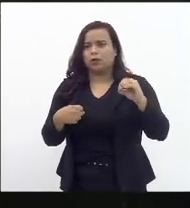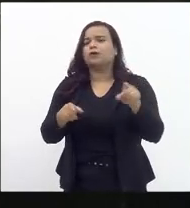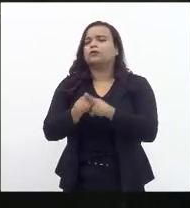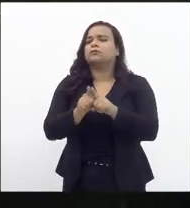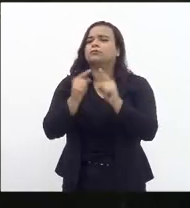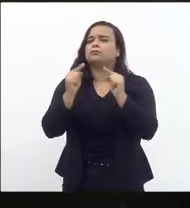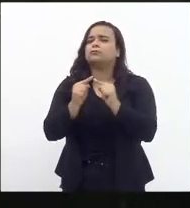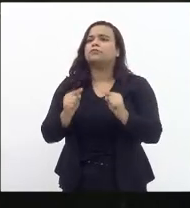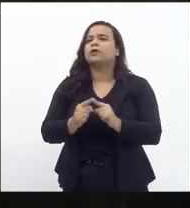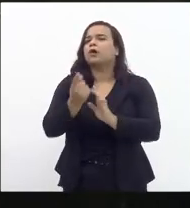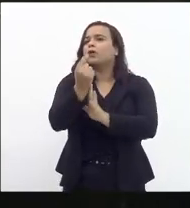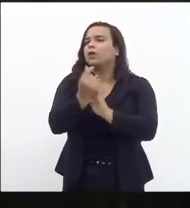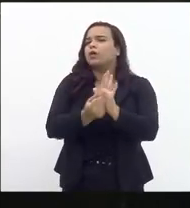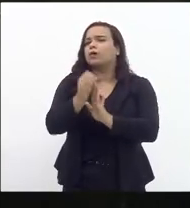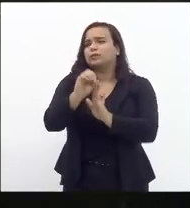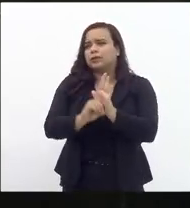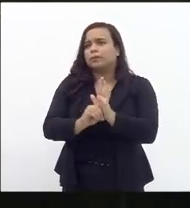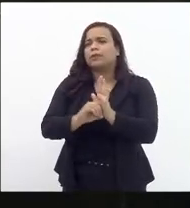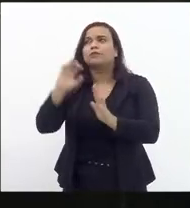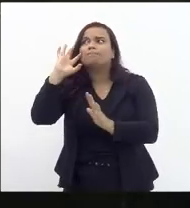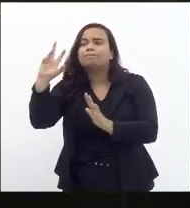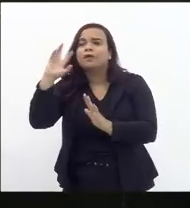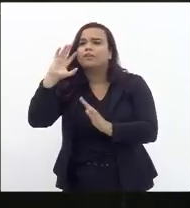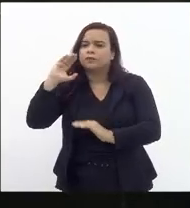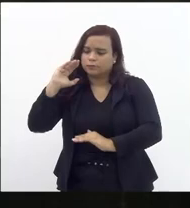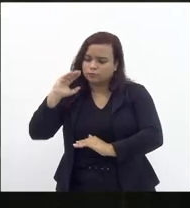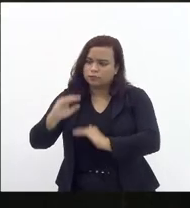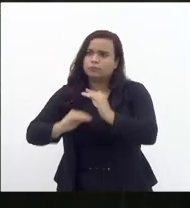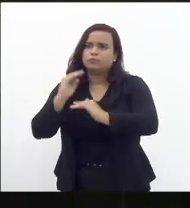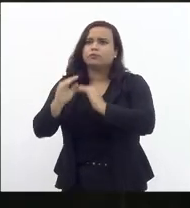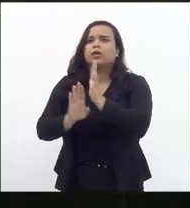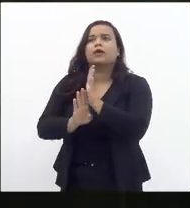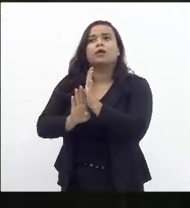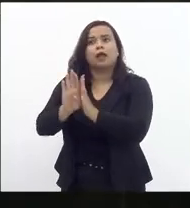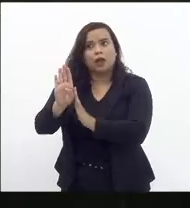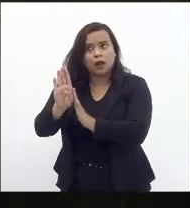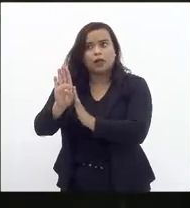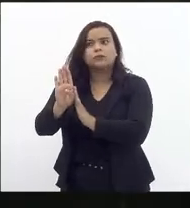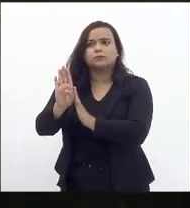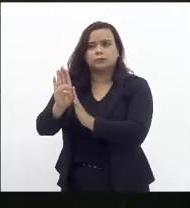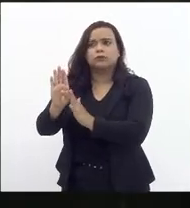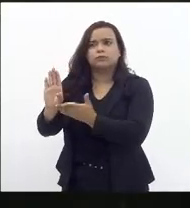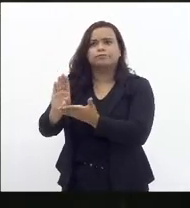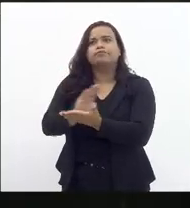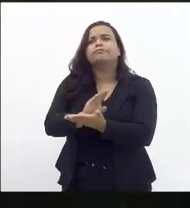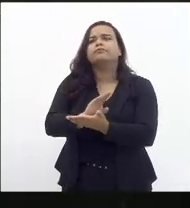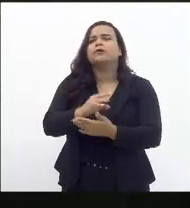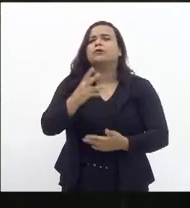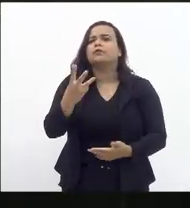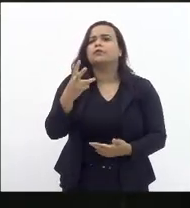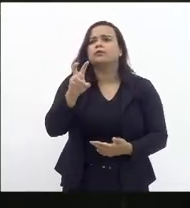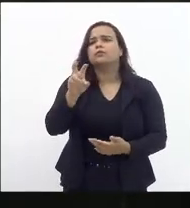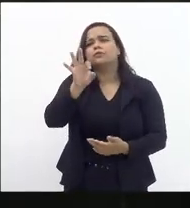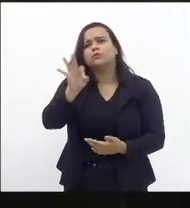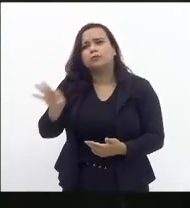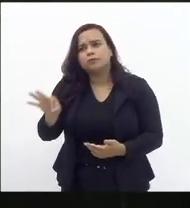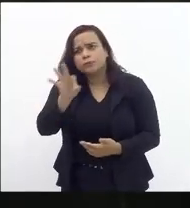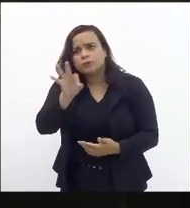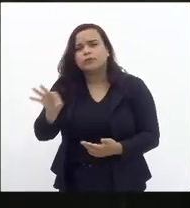orçamento, há uma previsão de crescimento de receita de